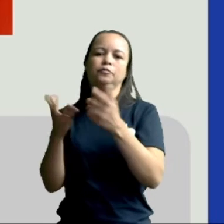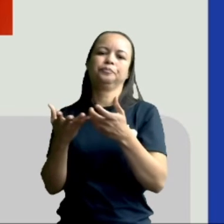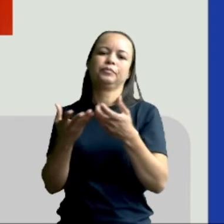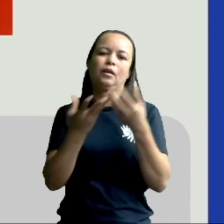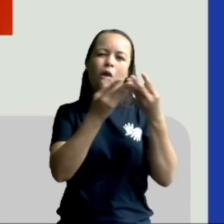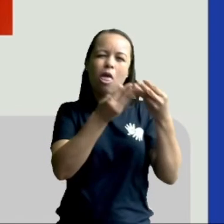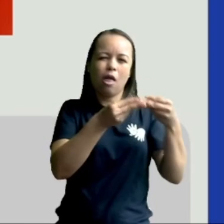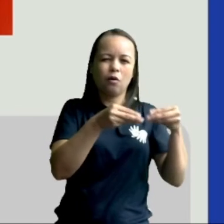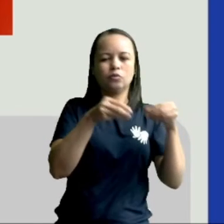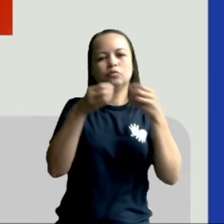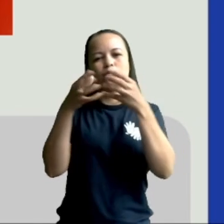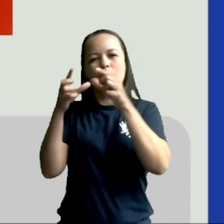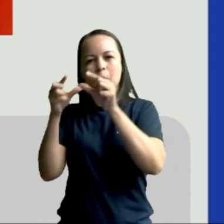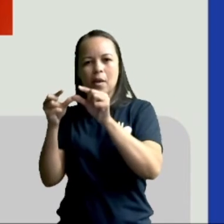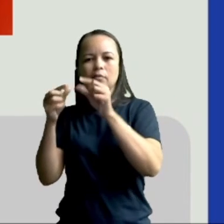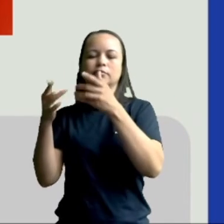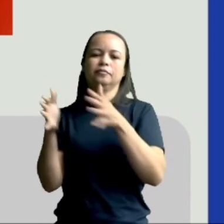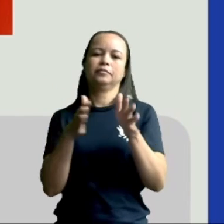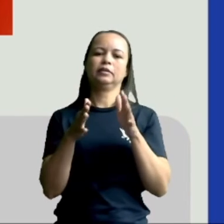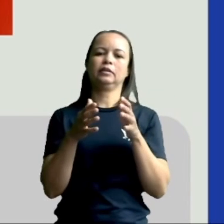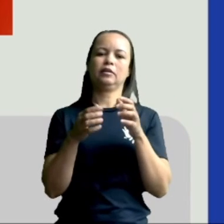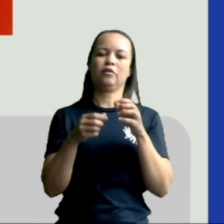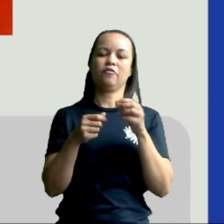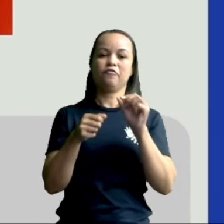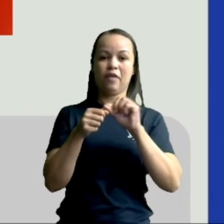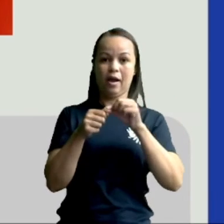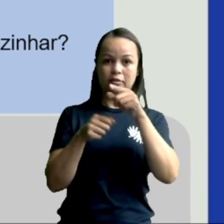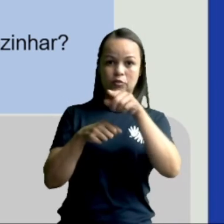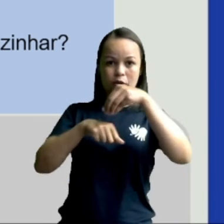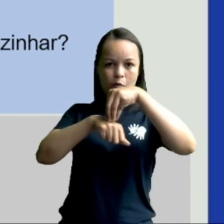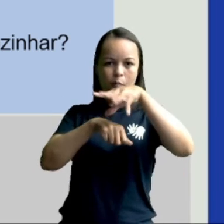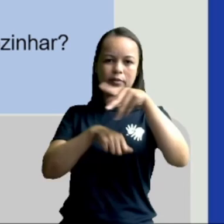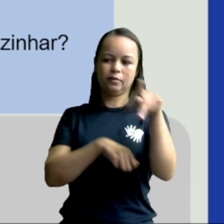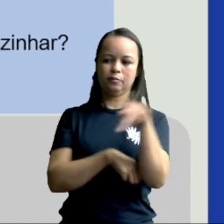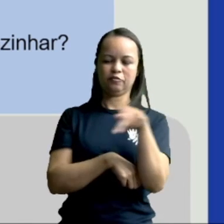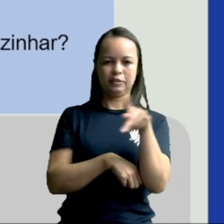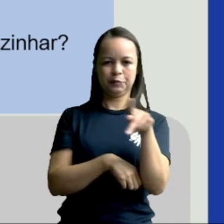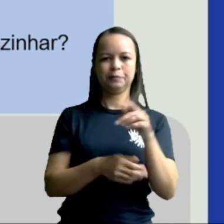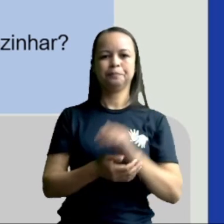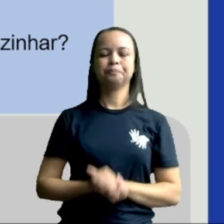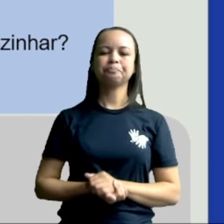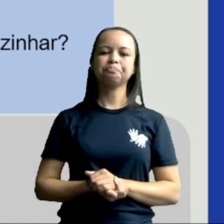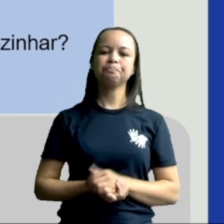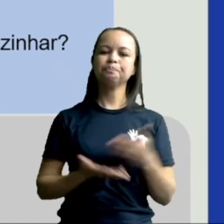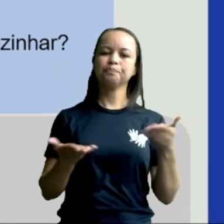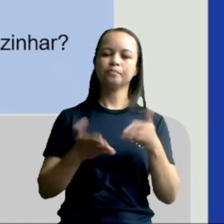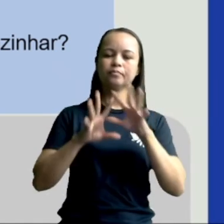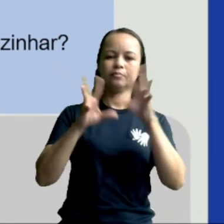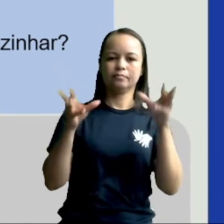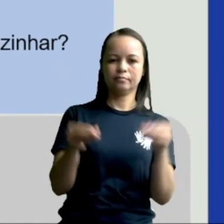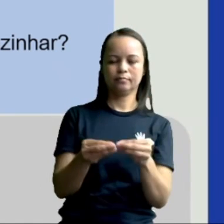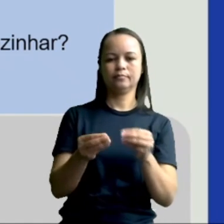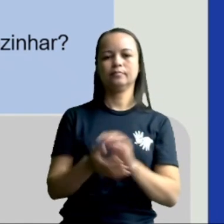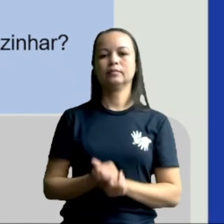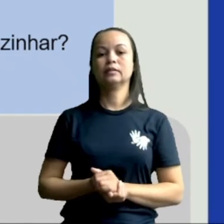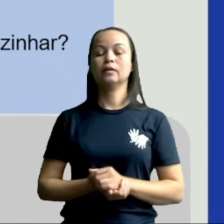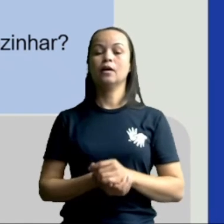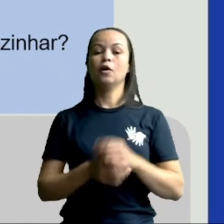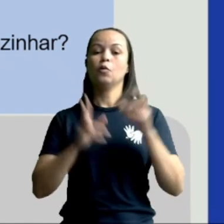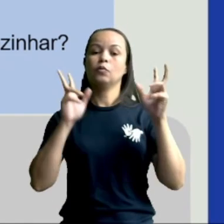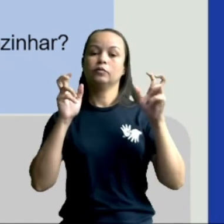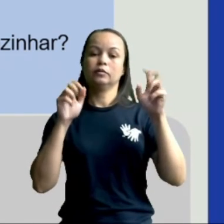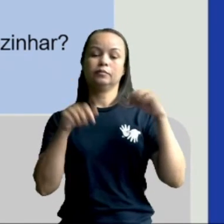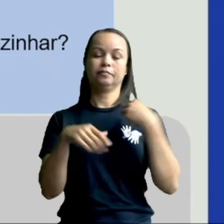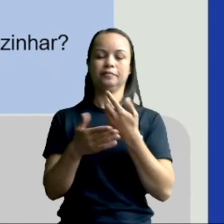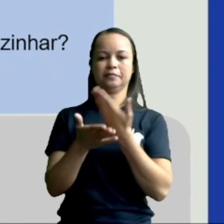certo? Façam e compartilhem com a professora de vocês no grupo. Vamos para a revisão? O tema da nossa